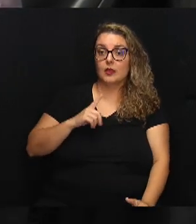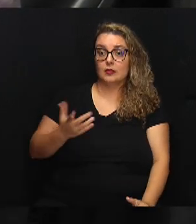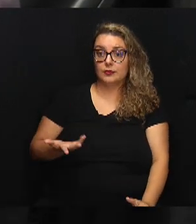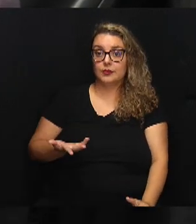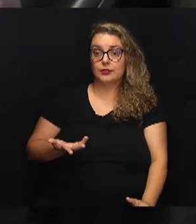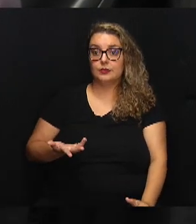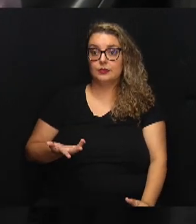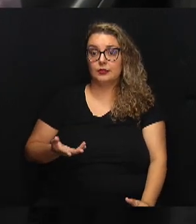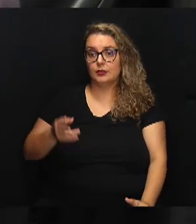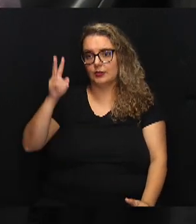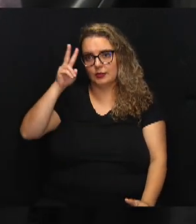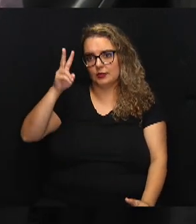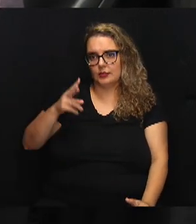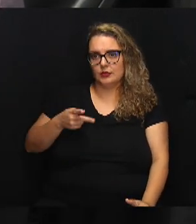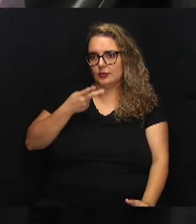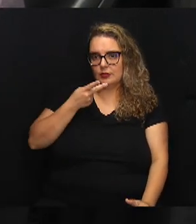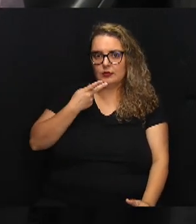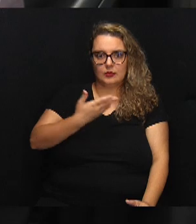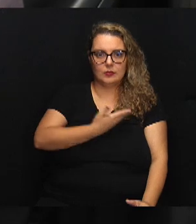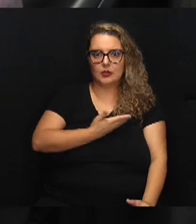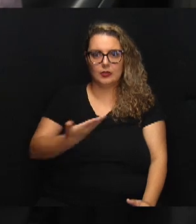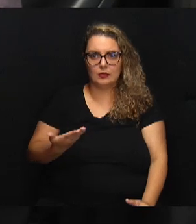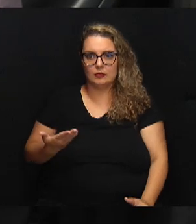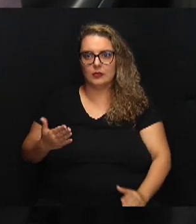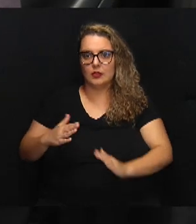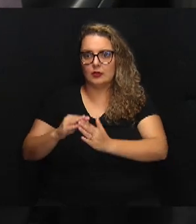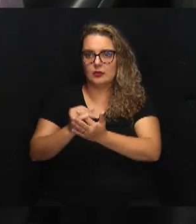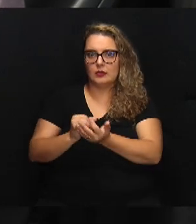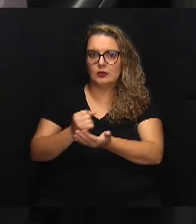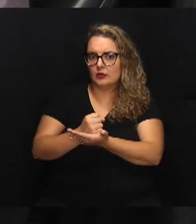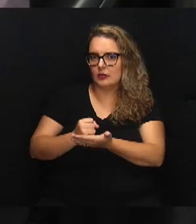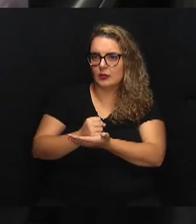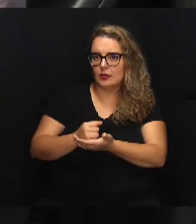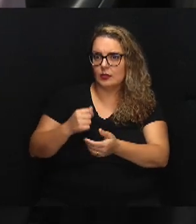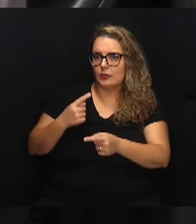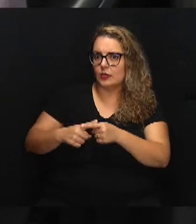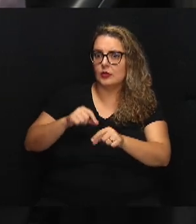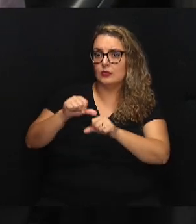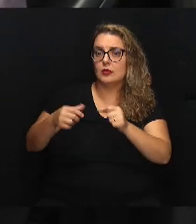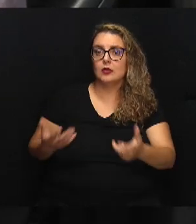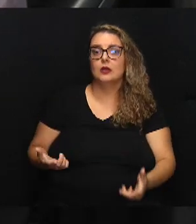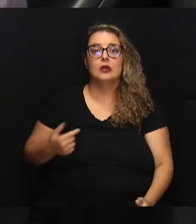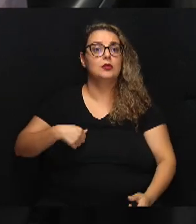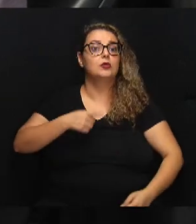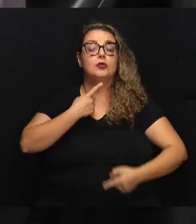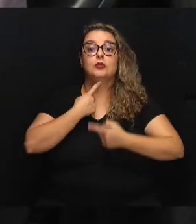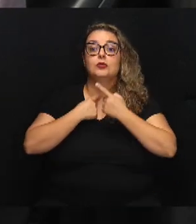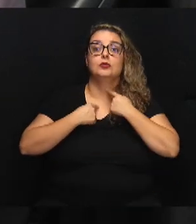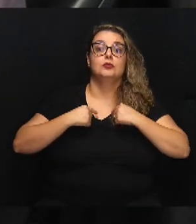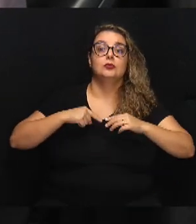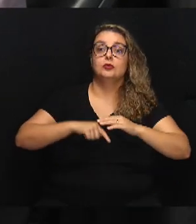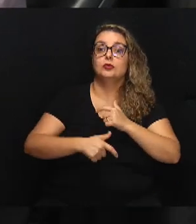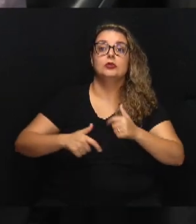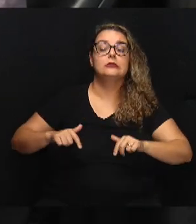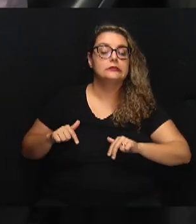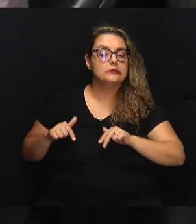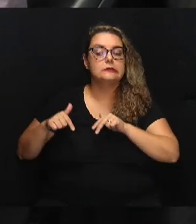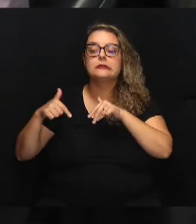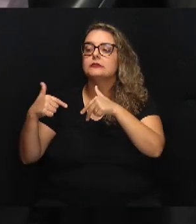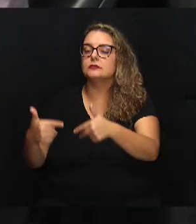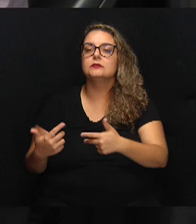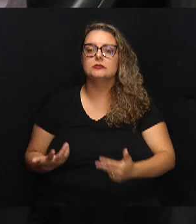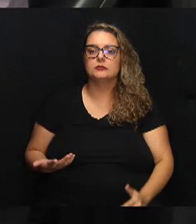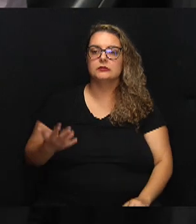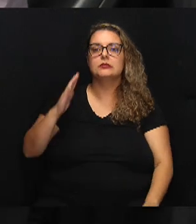Eu lembro de eu falando para amigos meus na farmácia, mas por que você está mudando de curso? Não, eu estou com uma vontade muito grande de atuar e